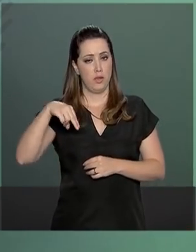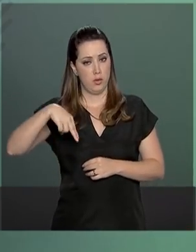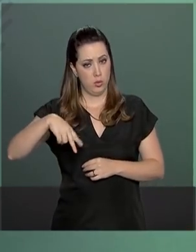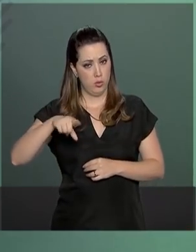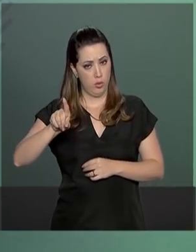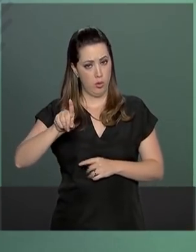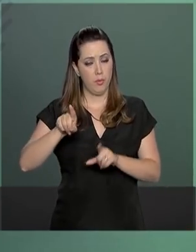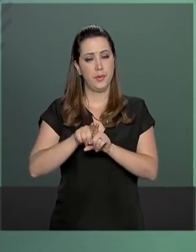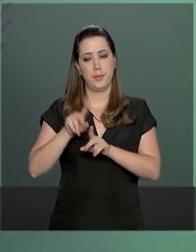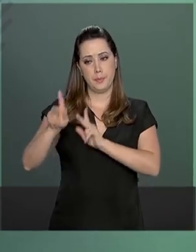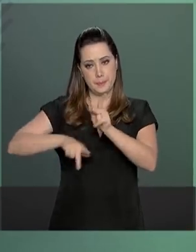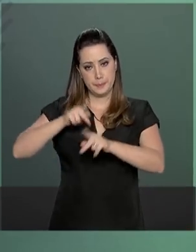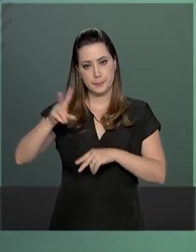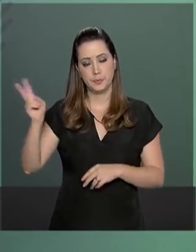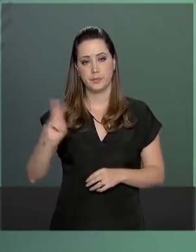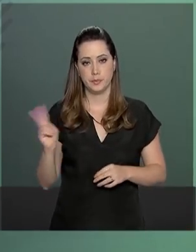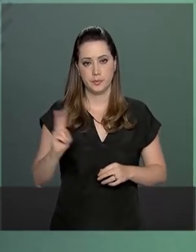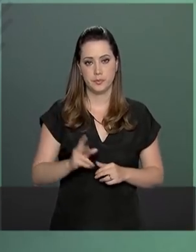venezuelano